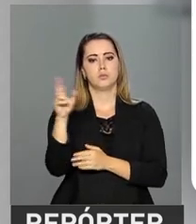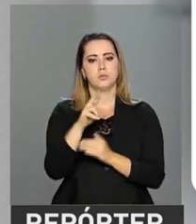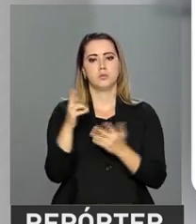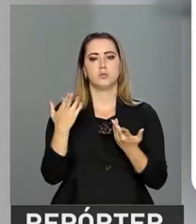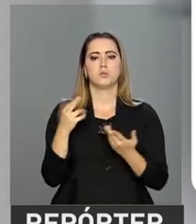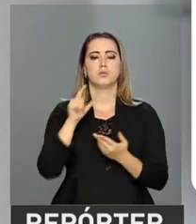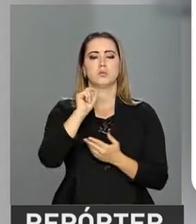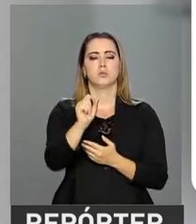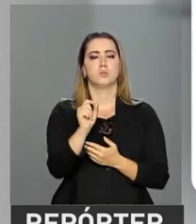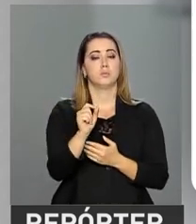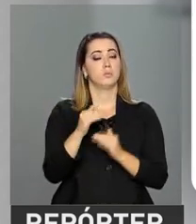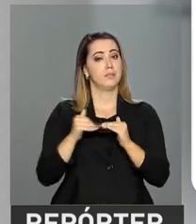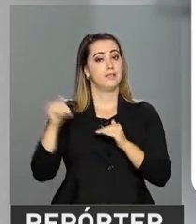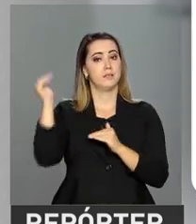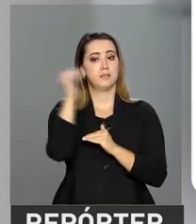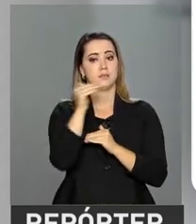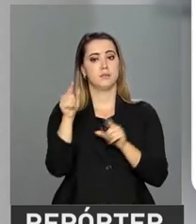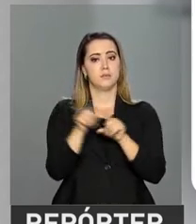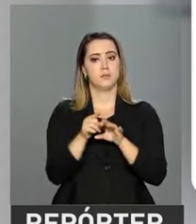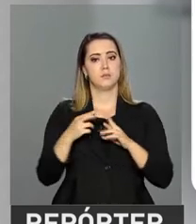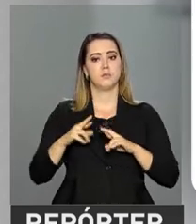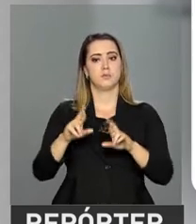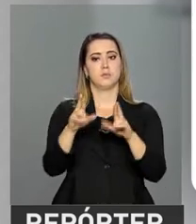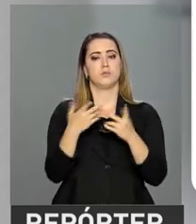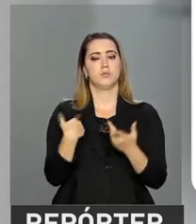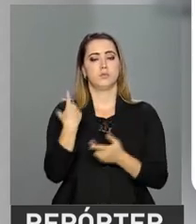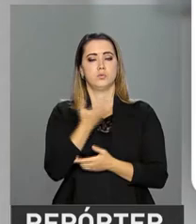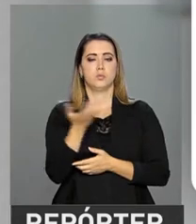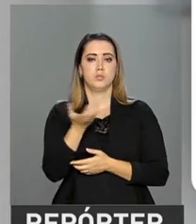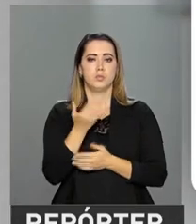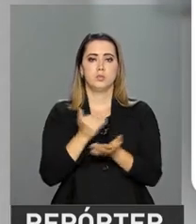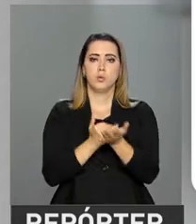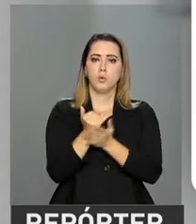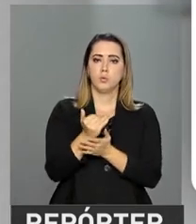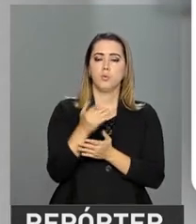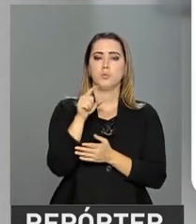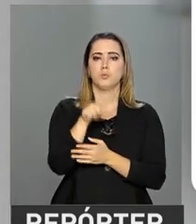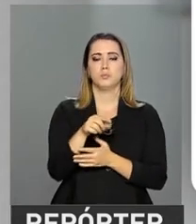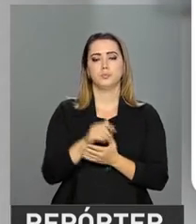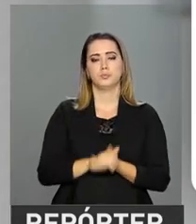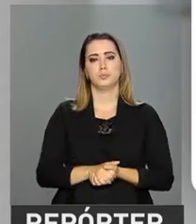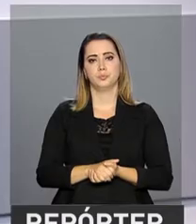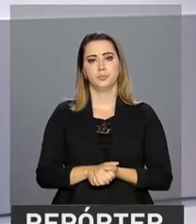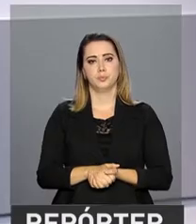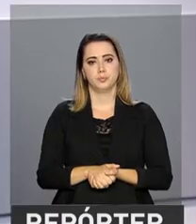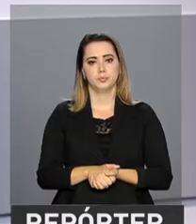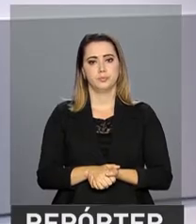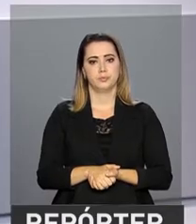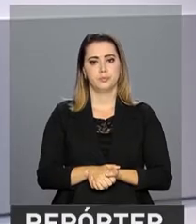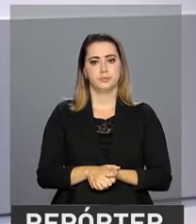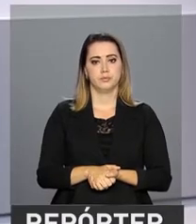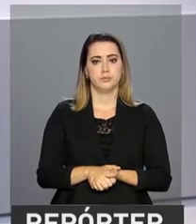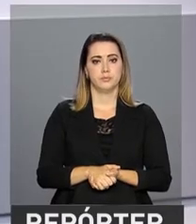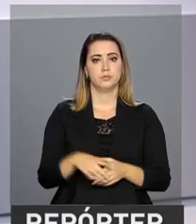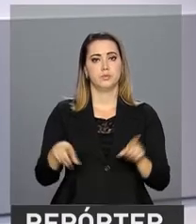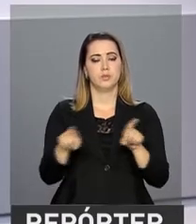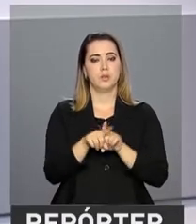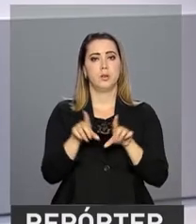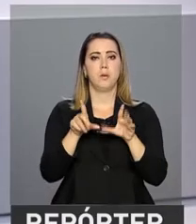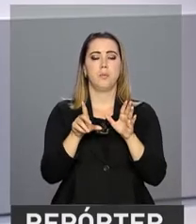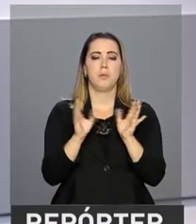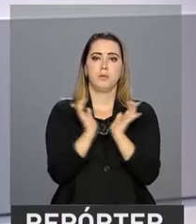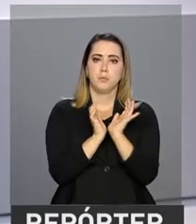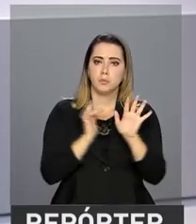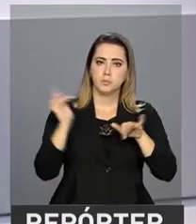130 milhões de reais acima da expectativa do mercado disse o presidente também pelas redes sociais